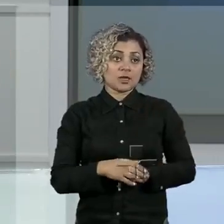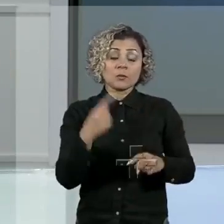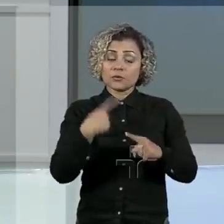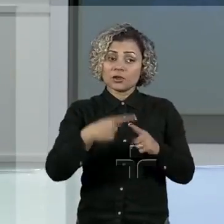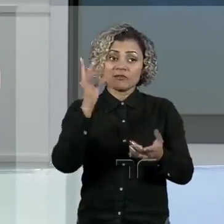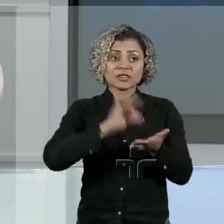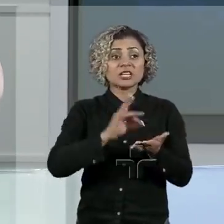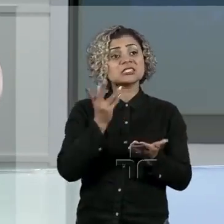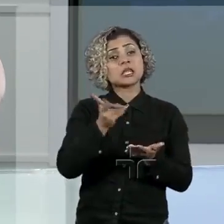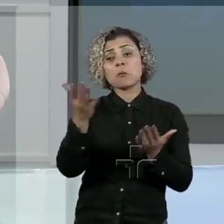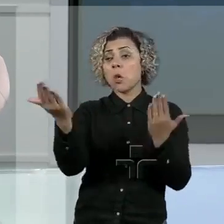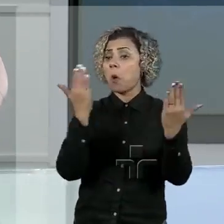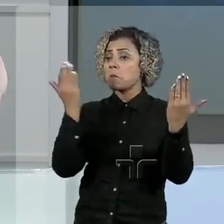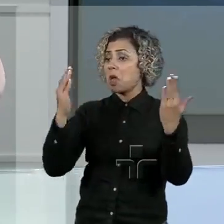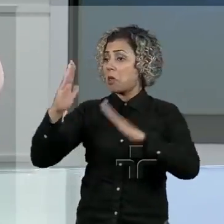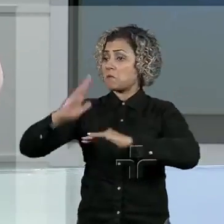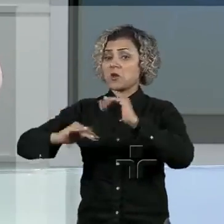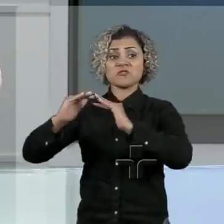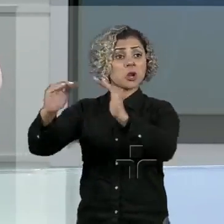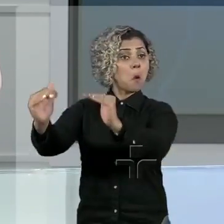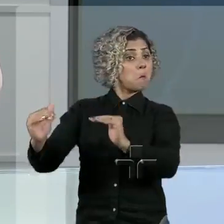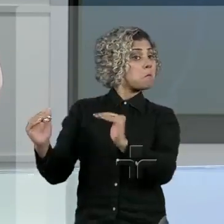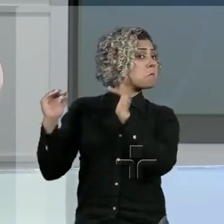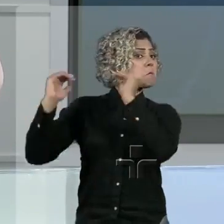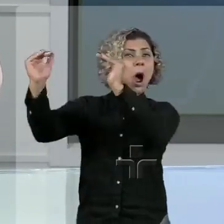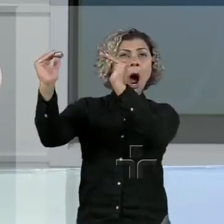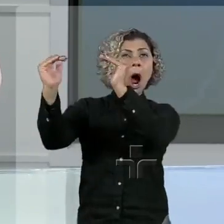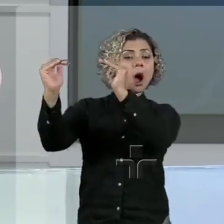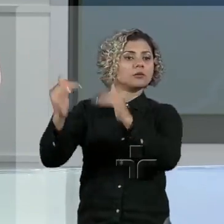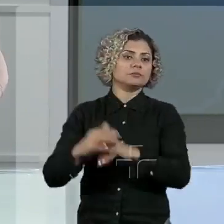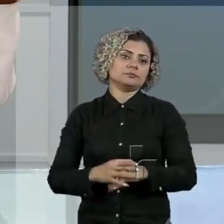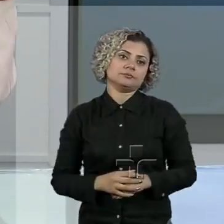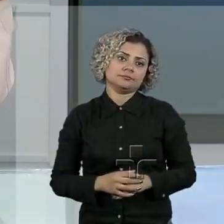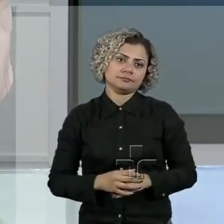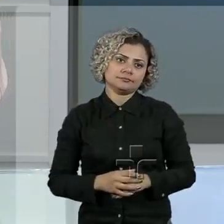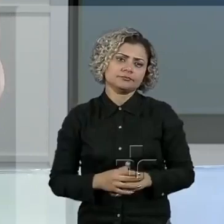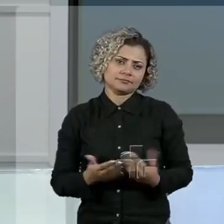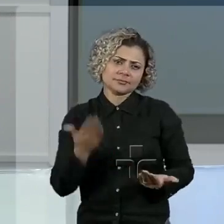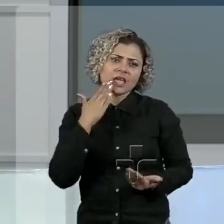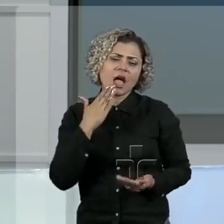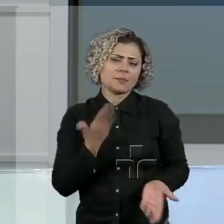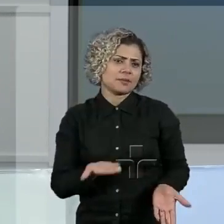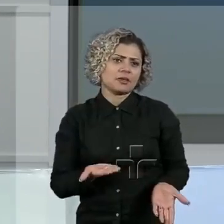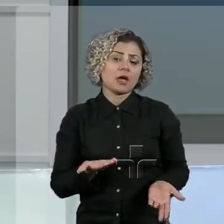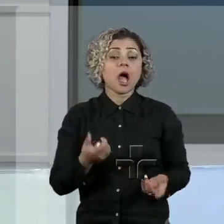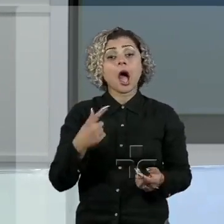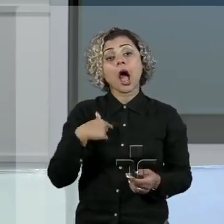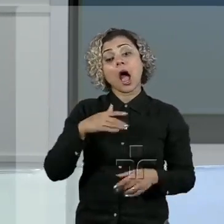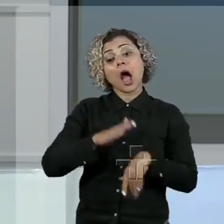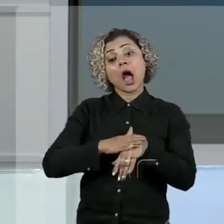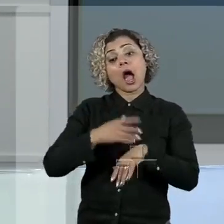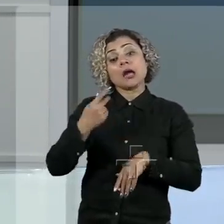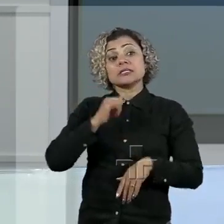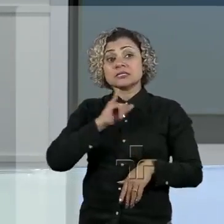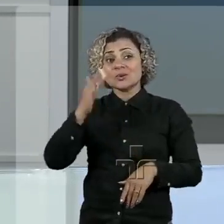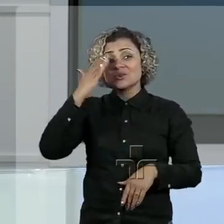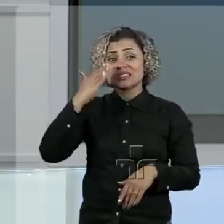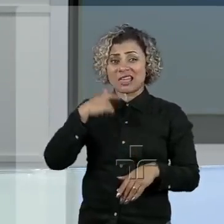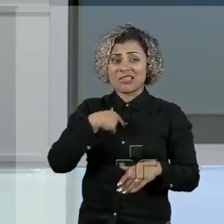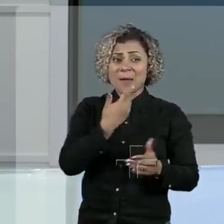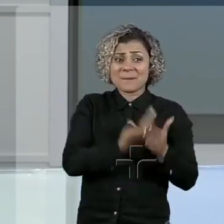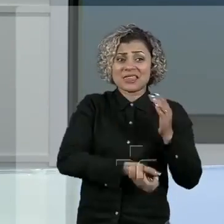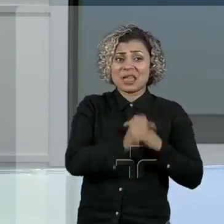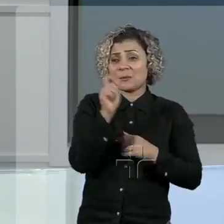sempre comparam com os profissionais top, né? Entende? Ah, não, porque aqui, se eu soubesse que eu ia perder a